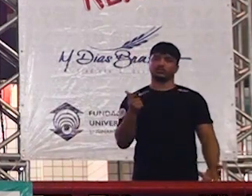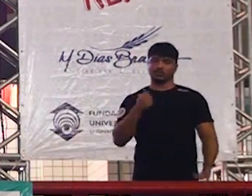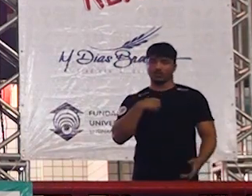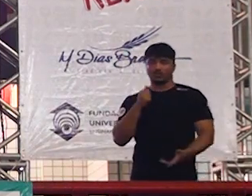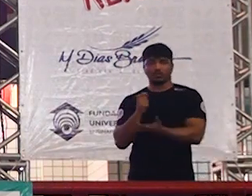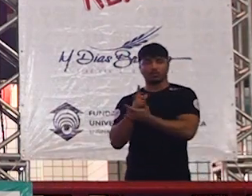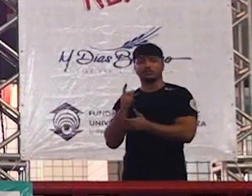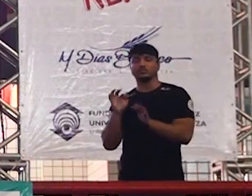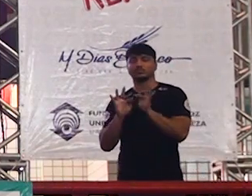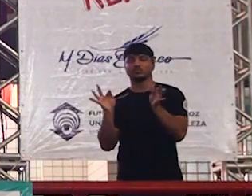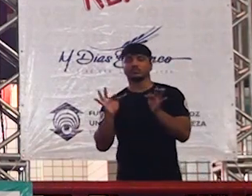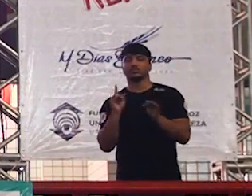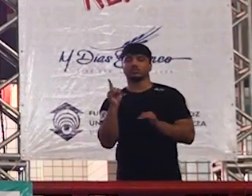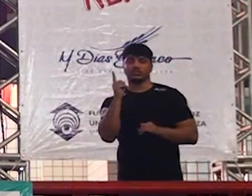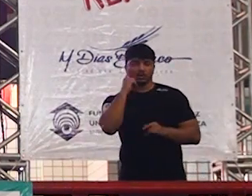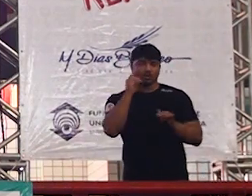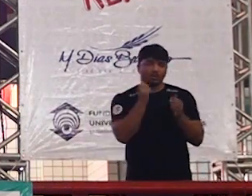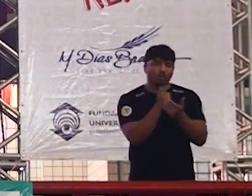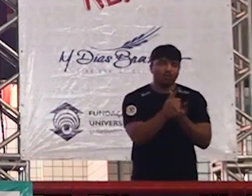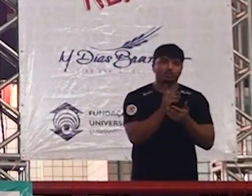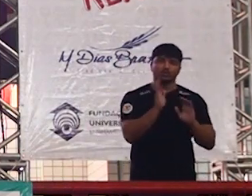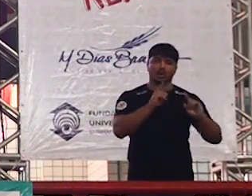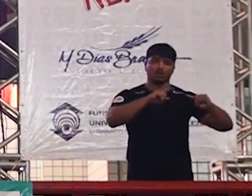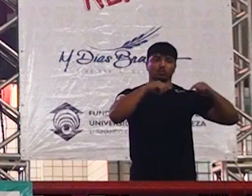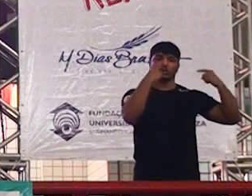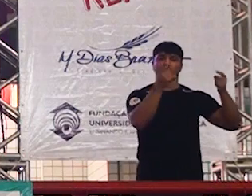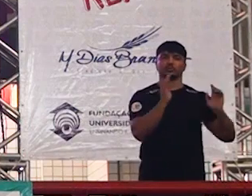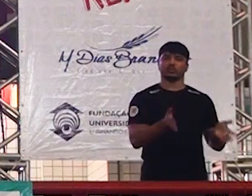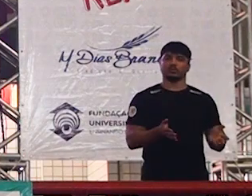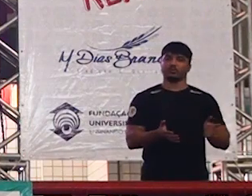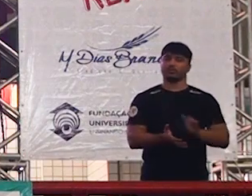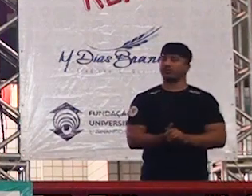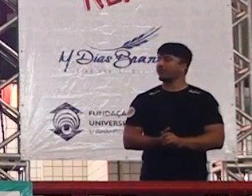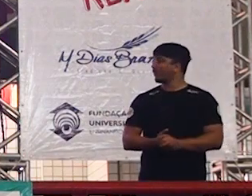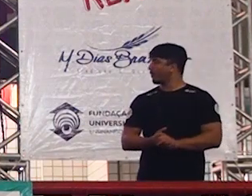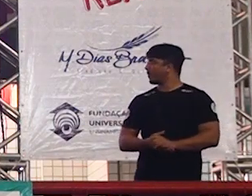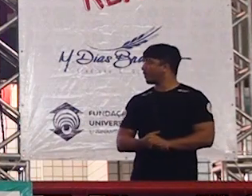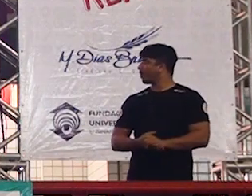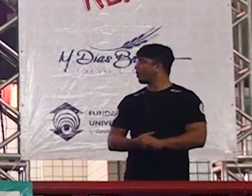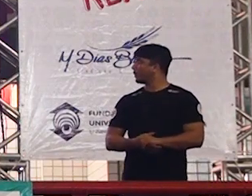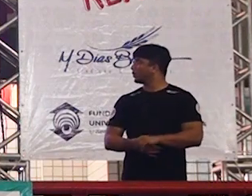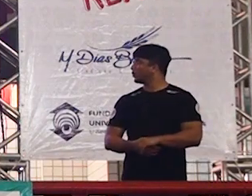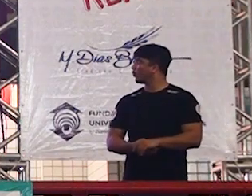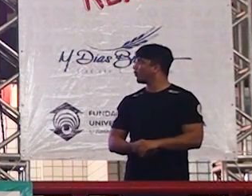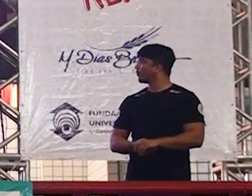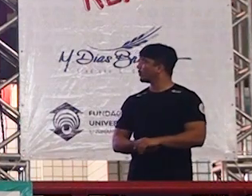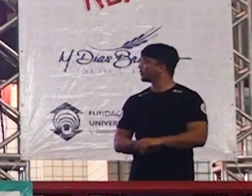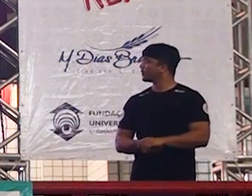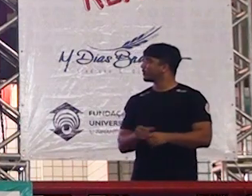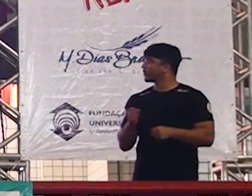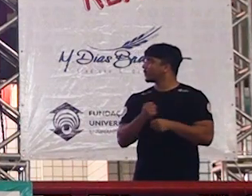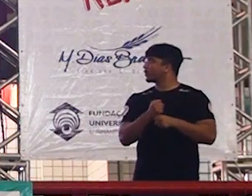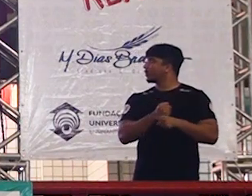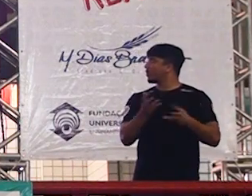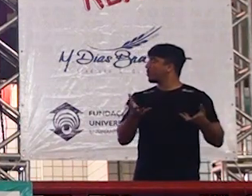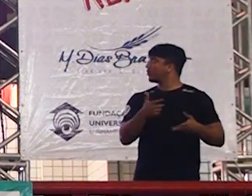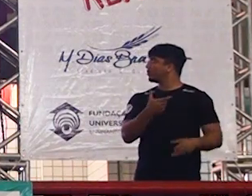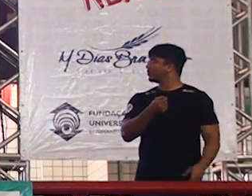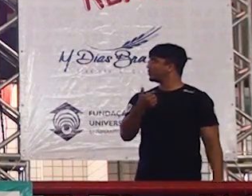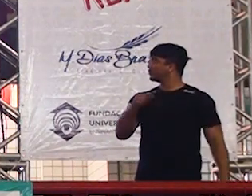compra essa revista aí e você já vai ficar atualizado. A deste ano é essa aqui, ó.